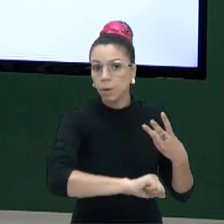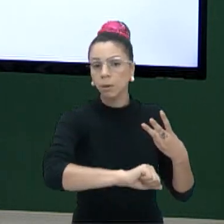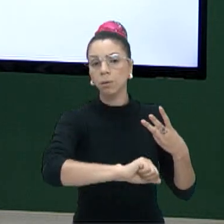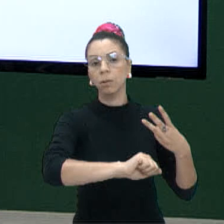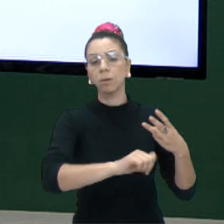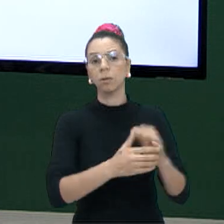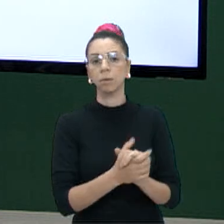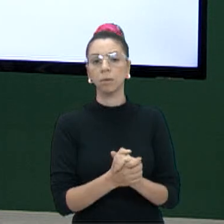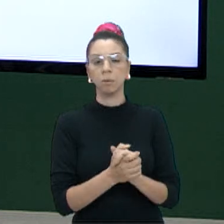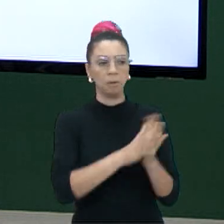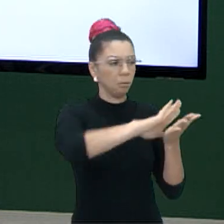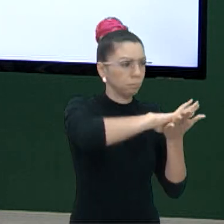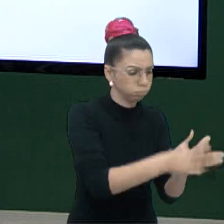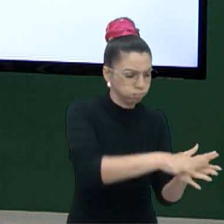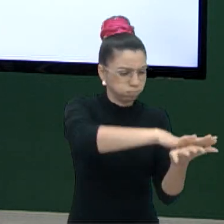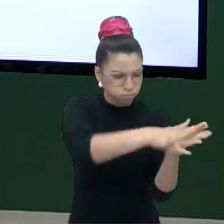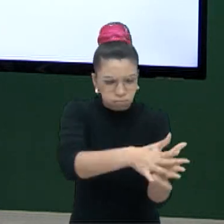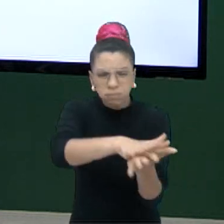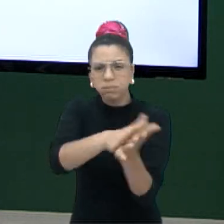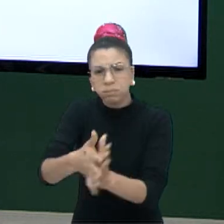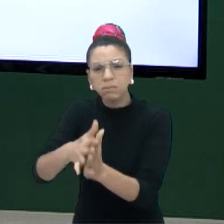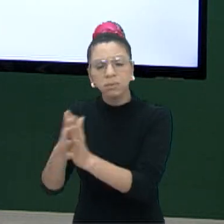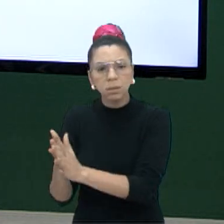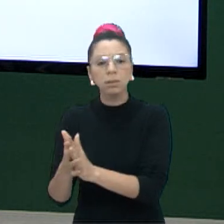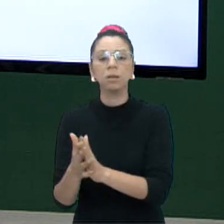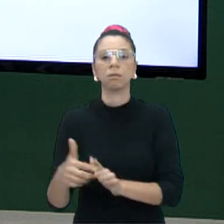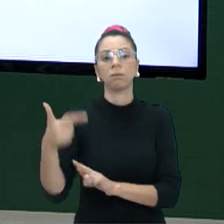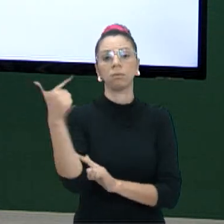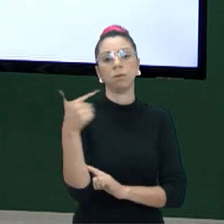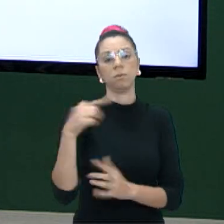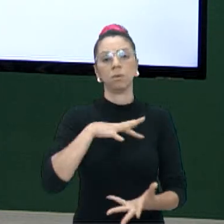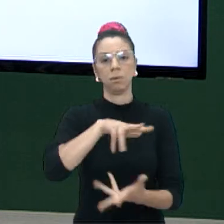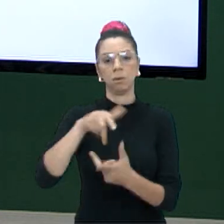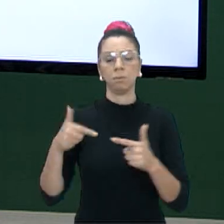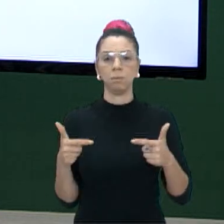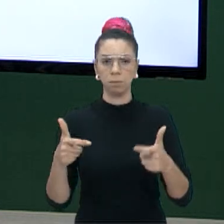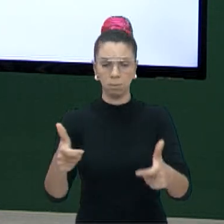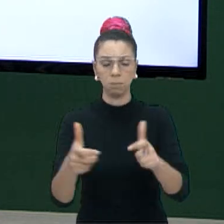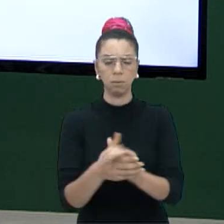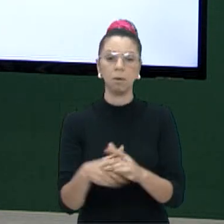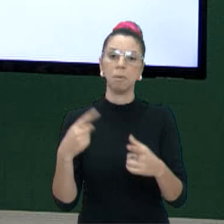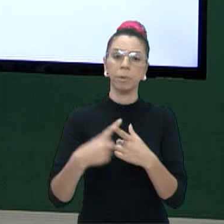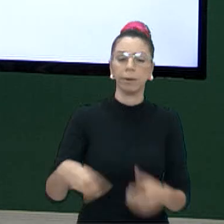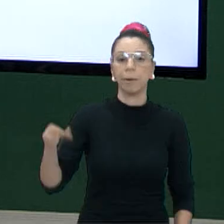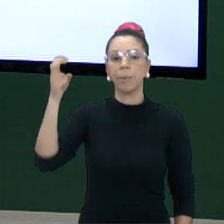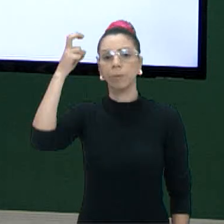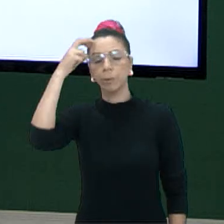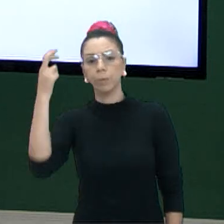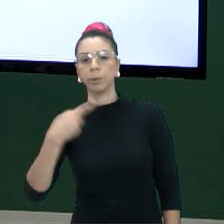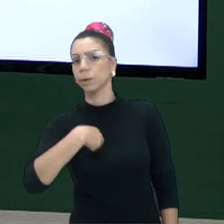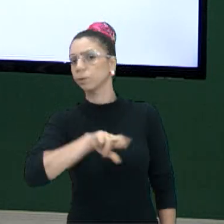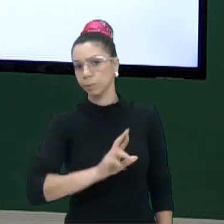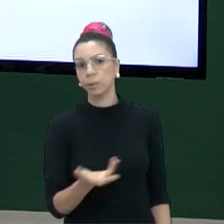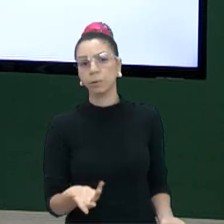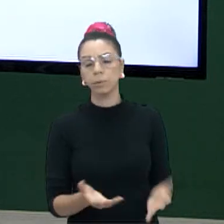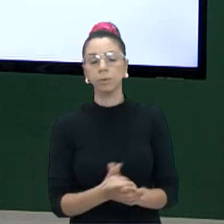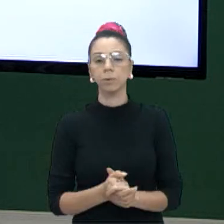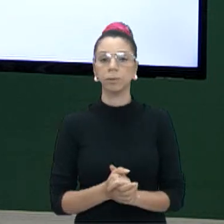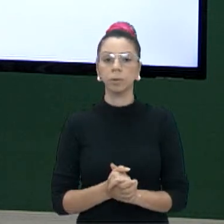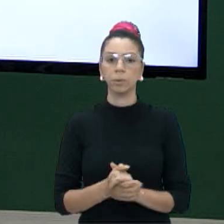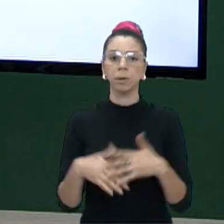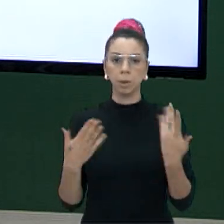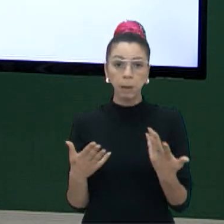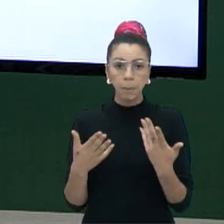palavra, massacrados aí durante a Segunda Guerra Mundial pela sua cultura, pela sua religiosidade. Então,